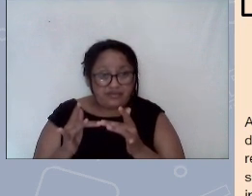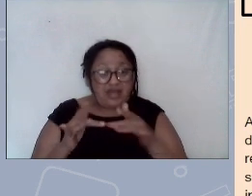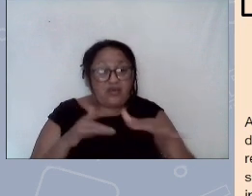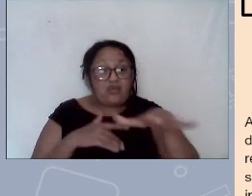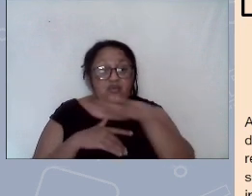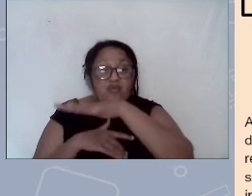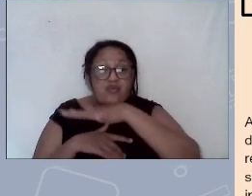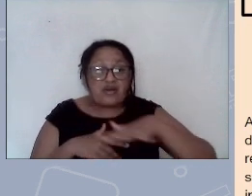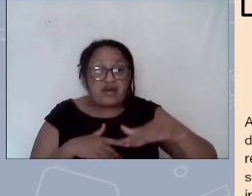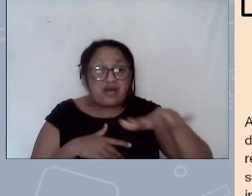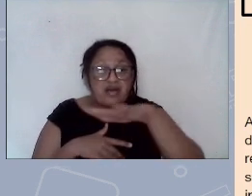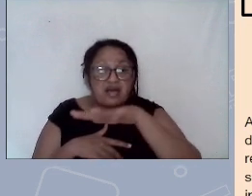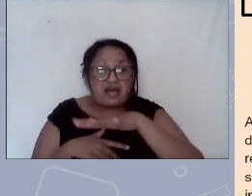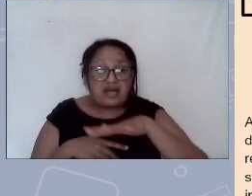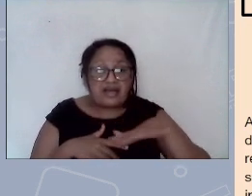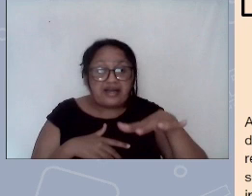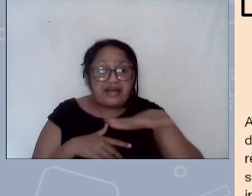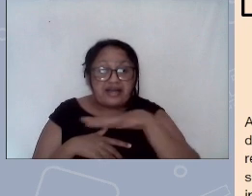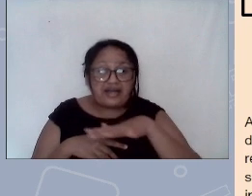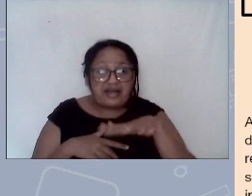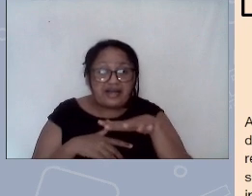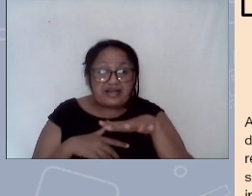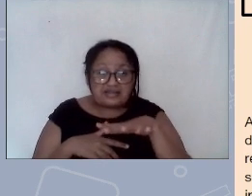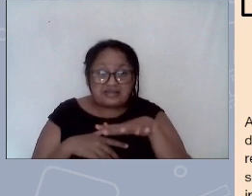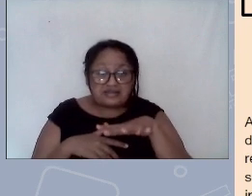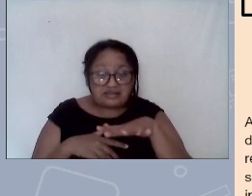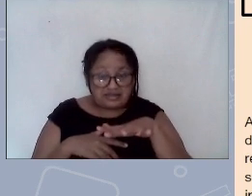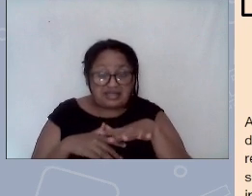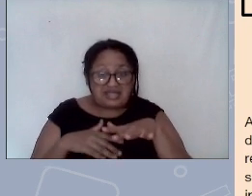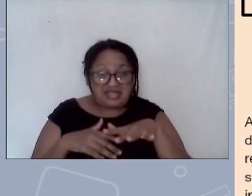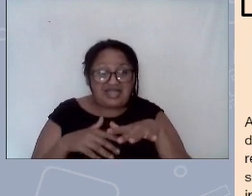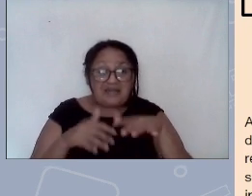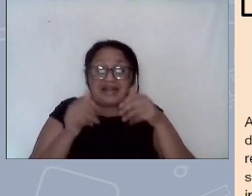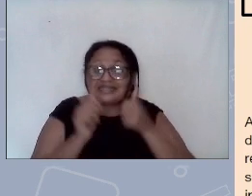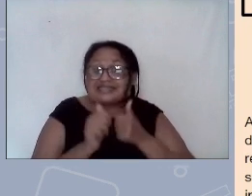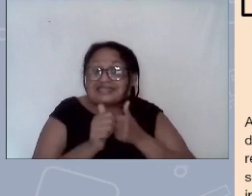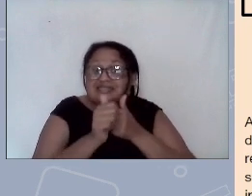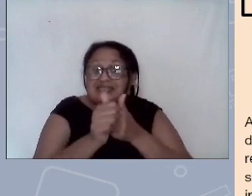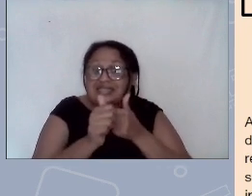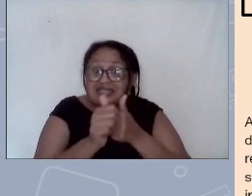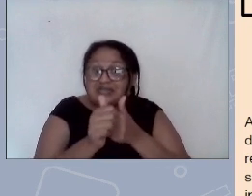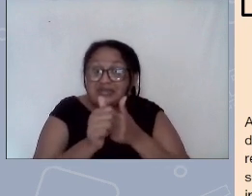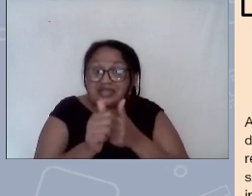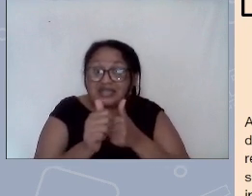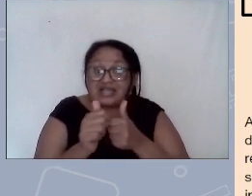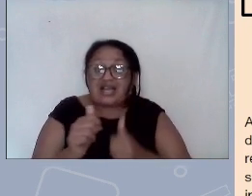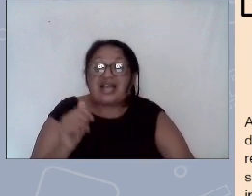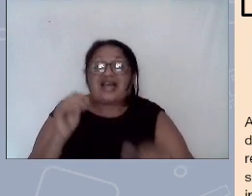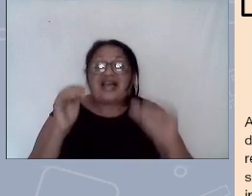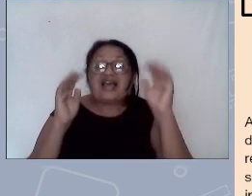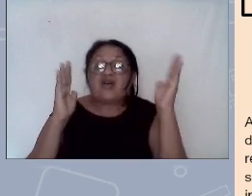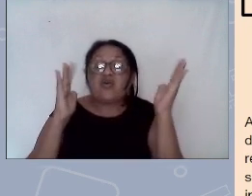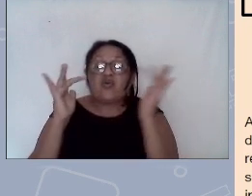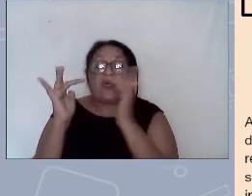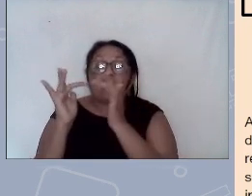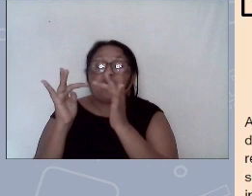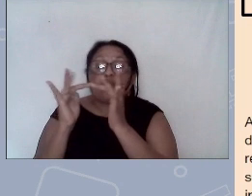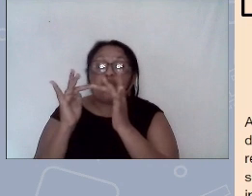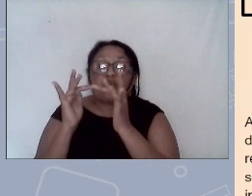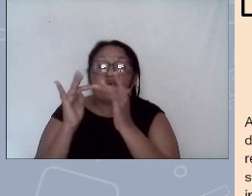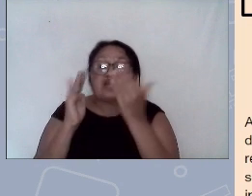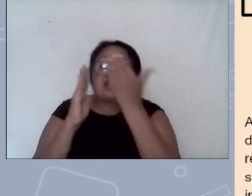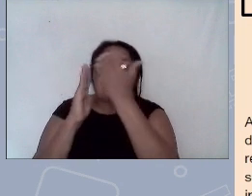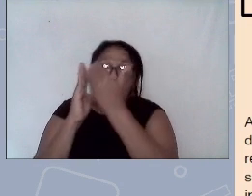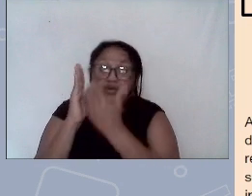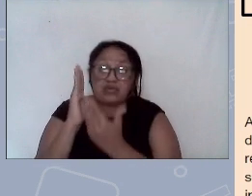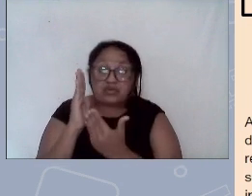de deposição de sedimentos então a falésia é o contato é abrupto também